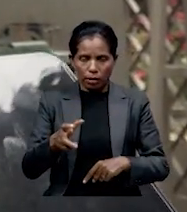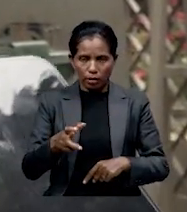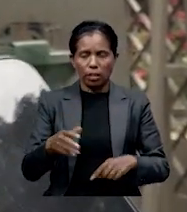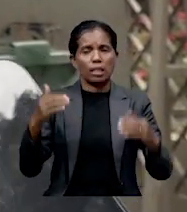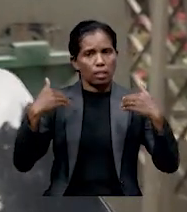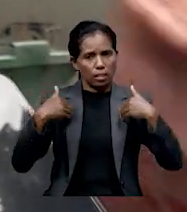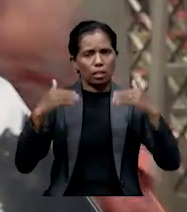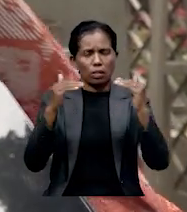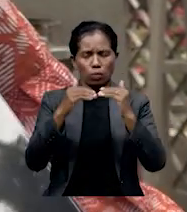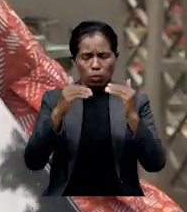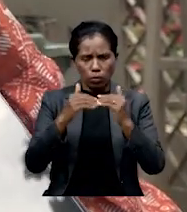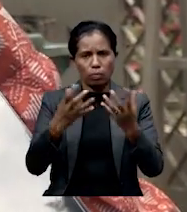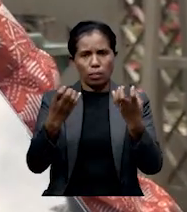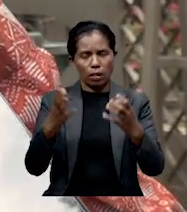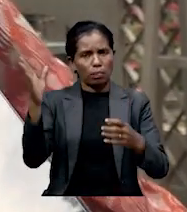do que ia mambota,